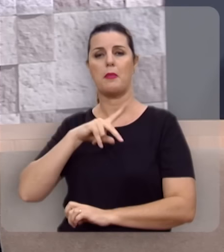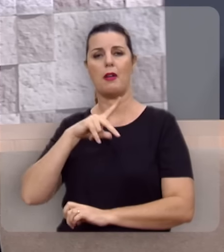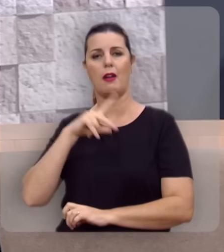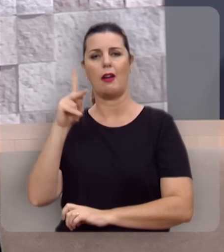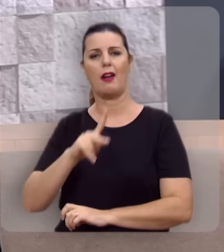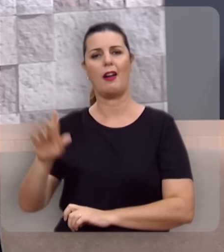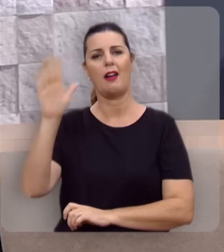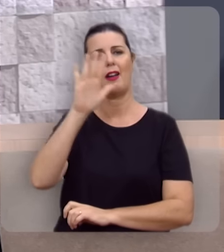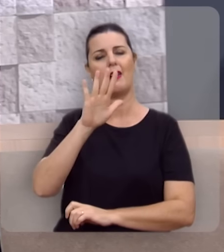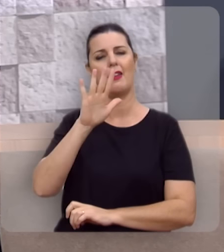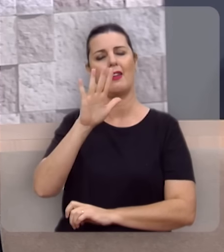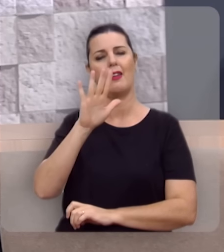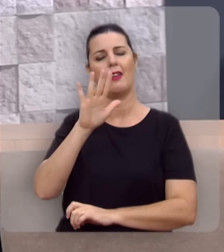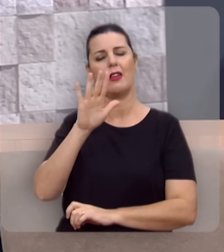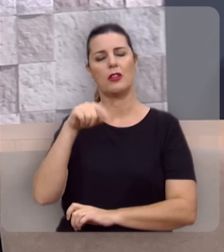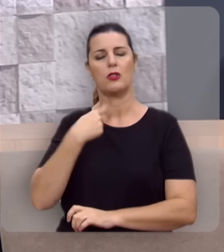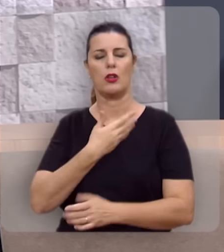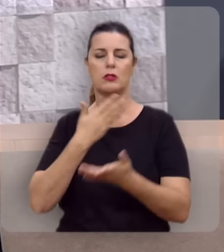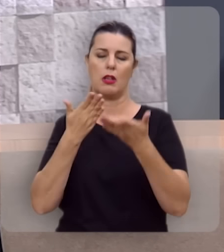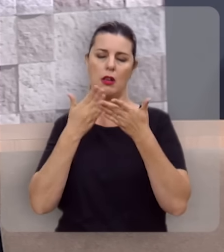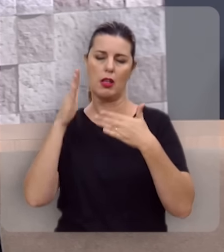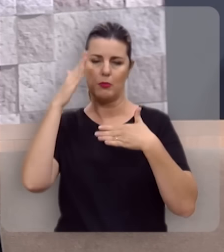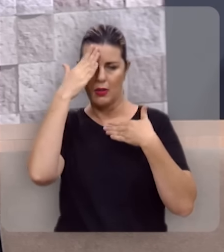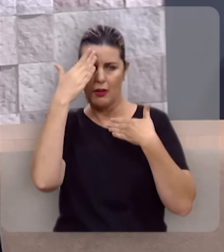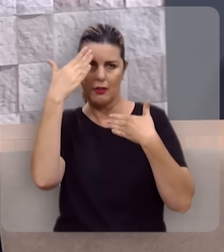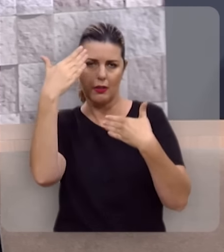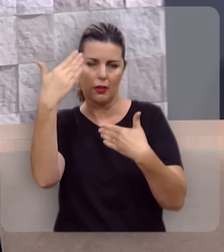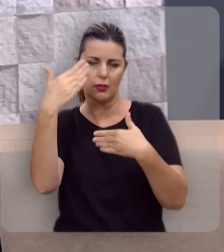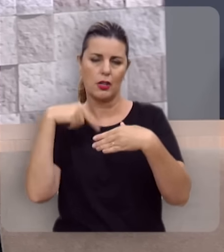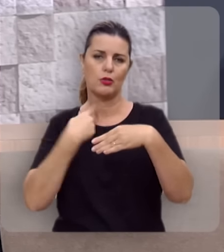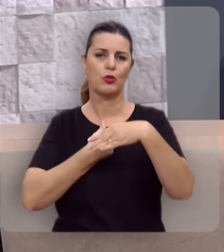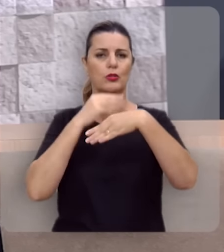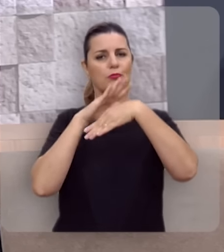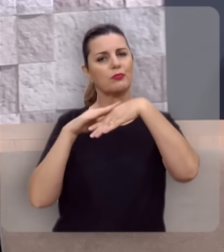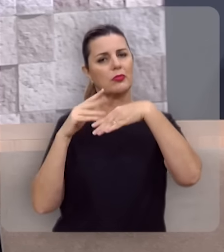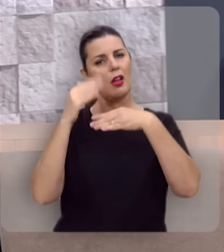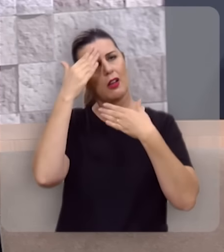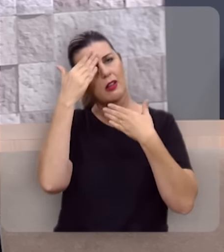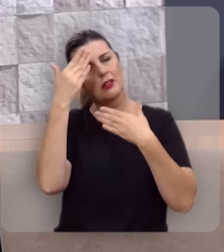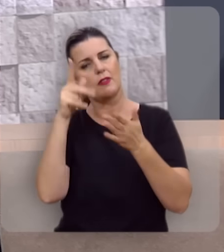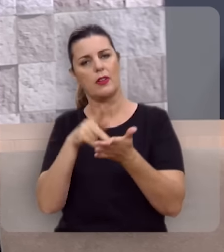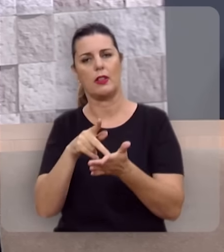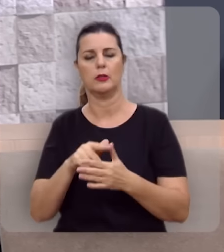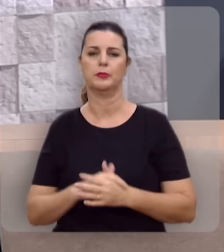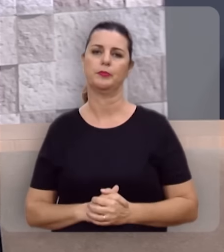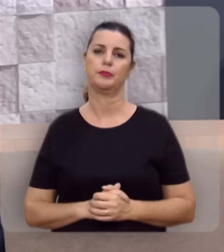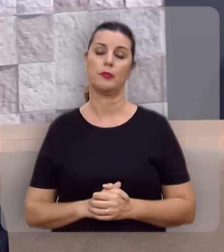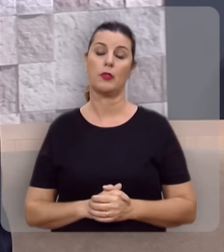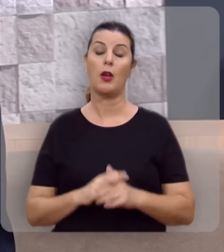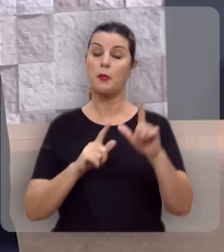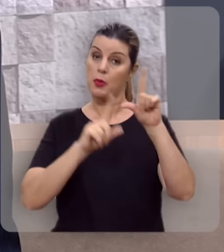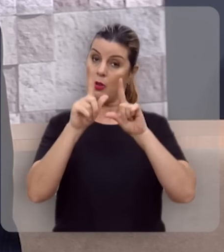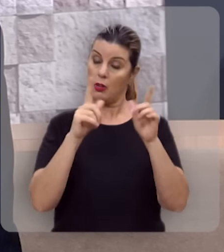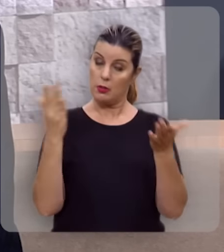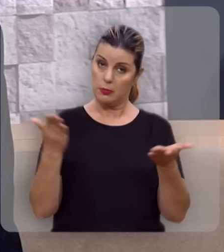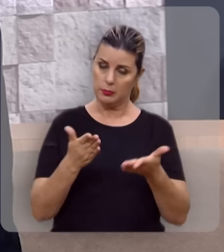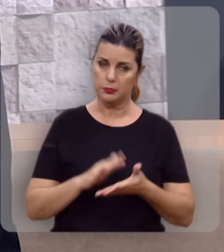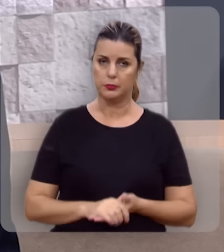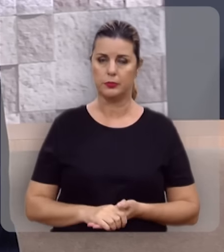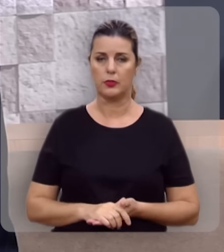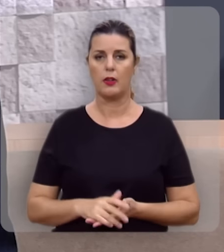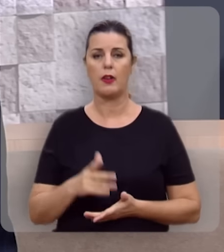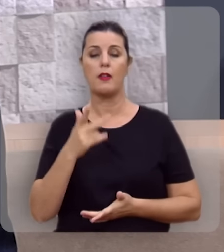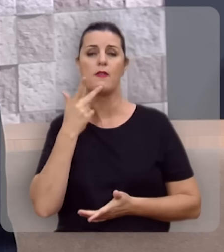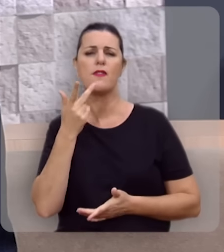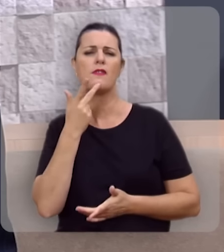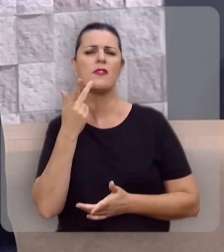pátria, registramos desde já nosso carinho e nossa gratidão. No programa de hoje,